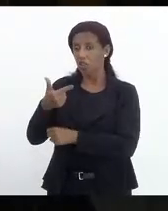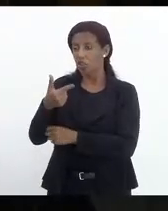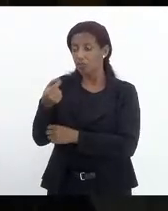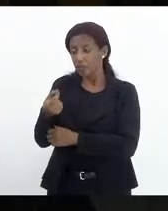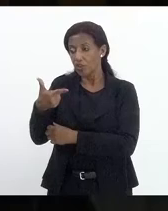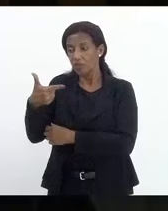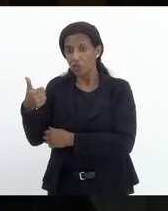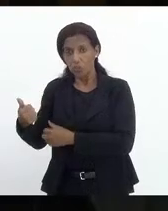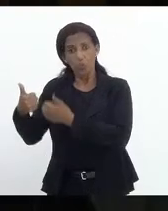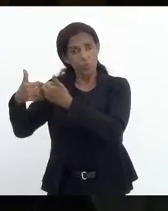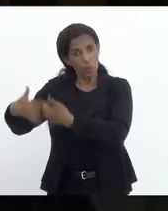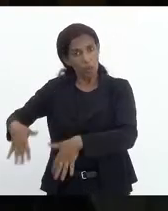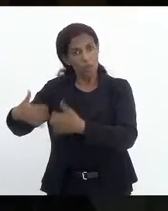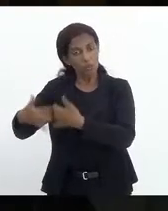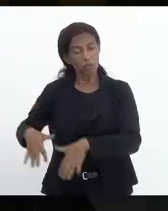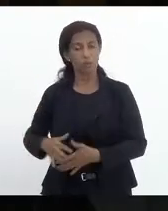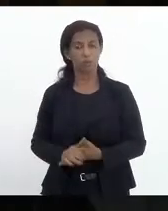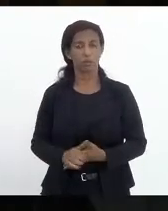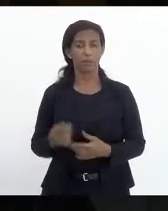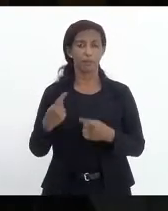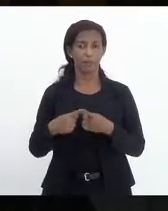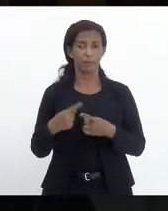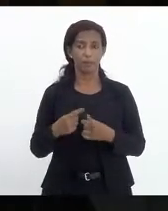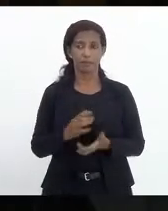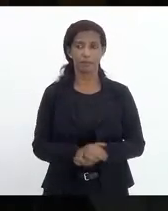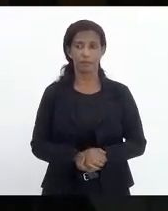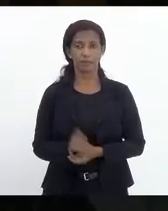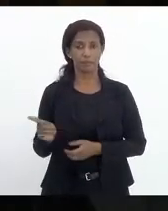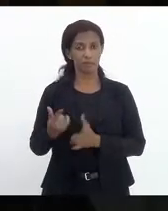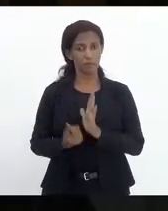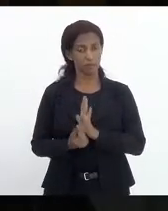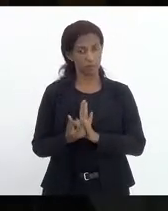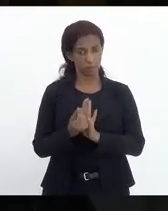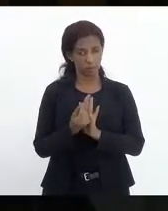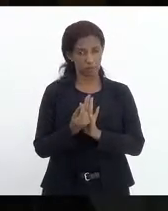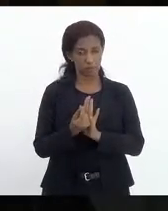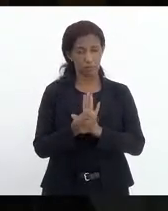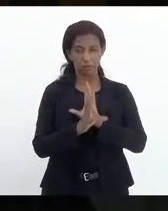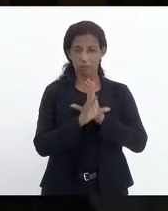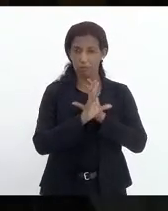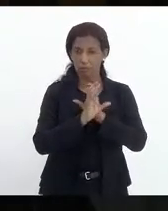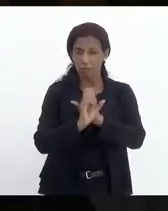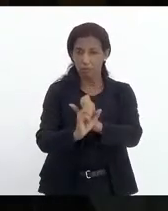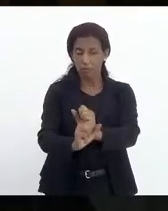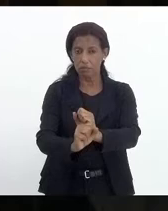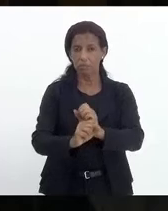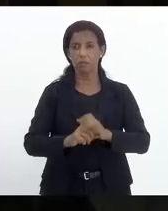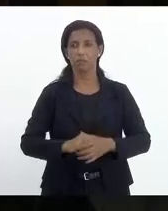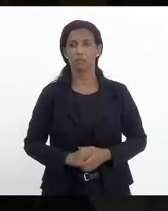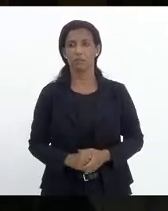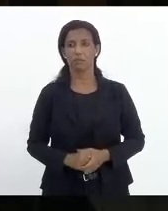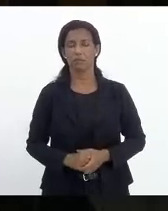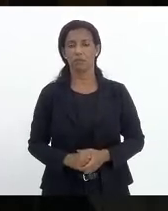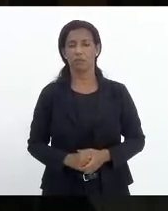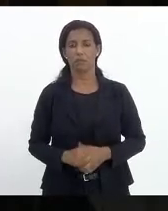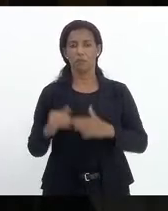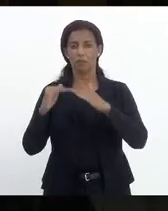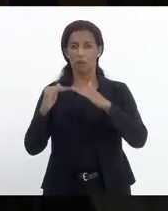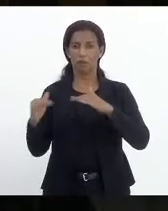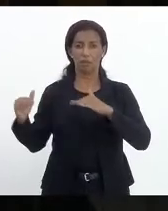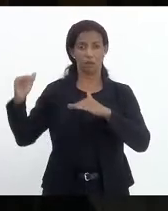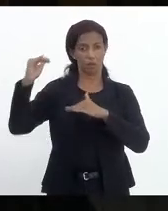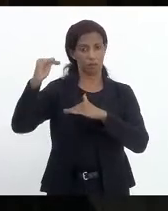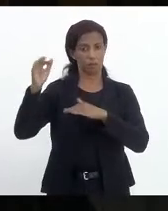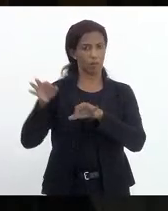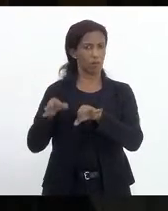2021 porque esse orçamento e vai ser superior